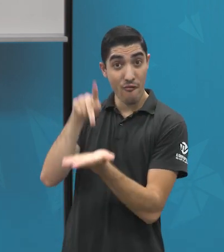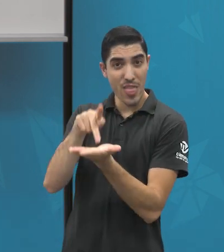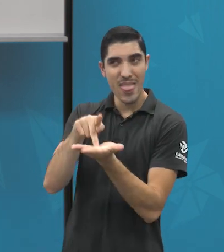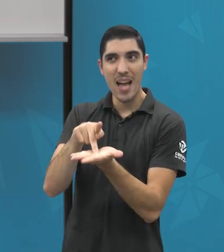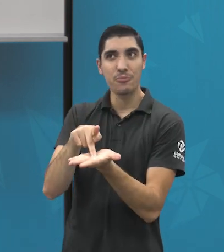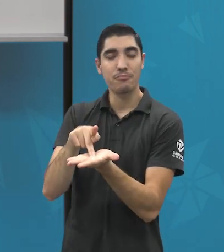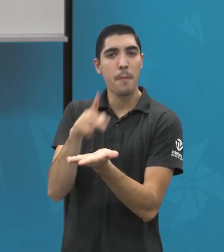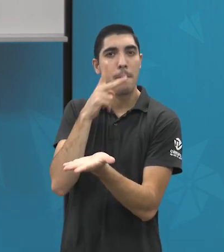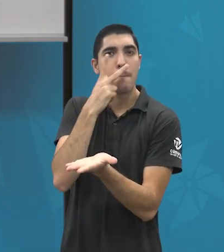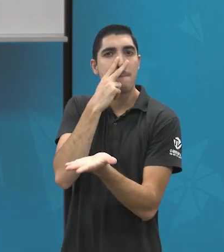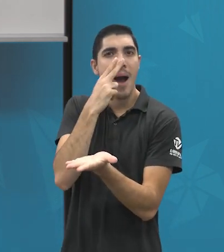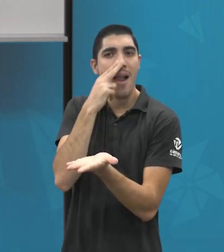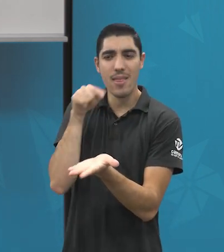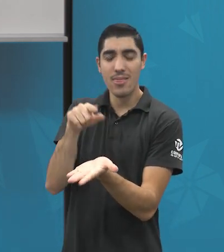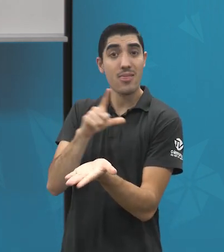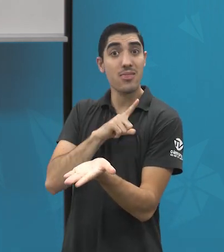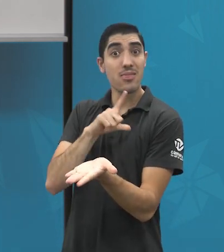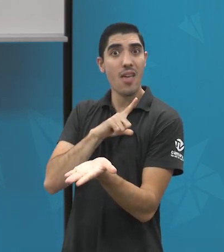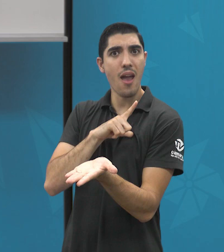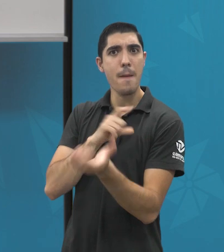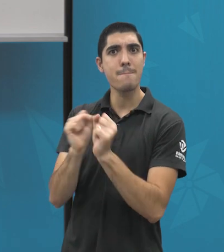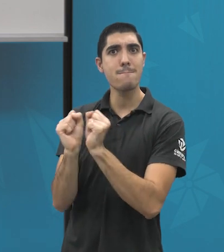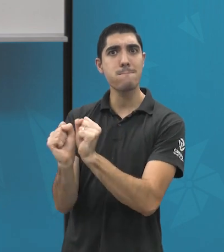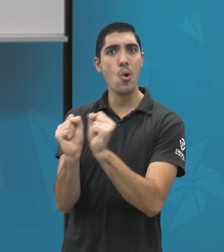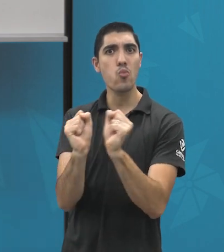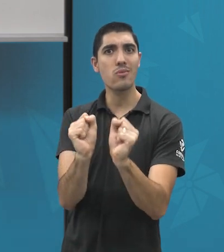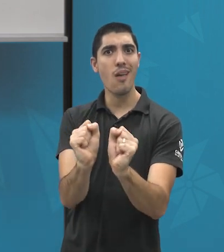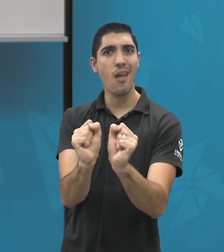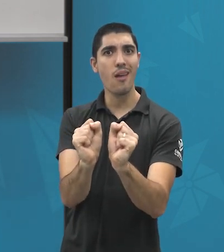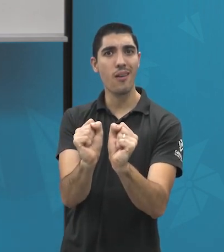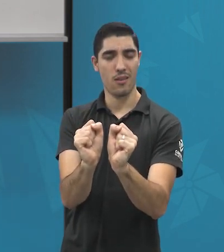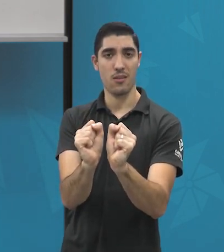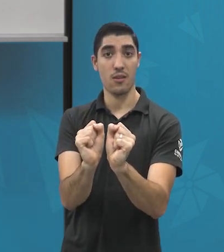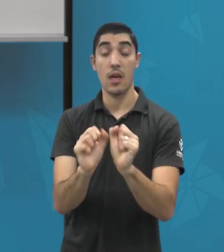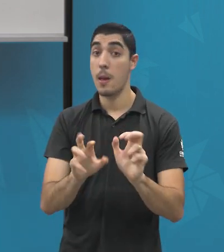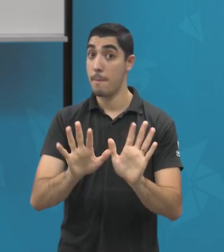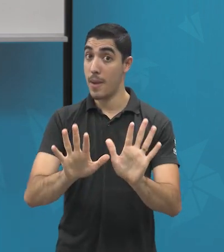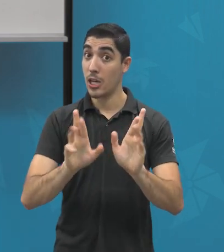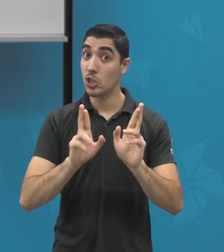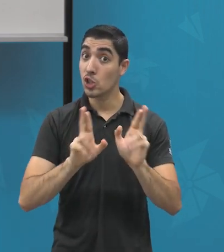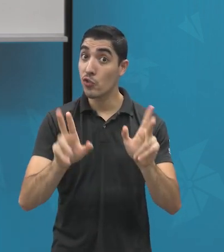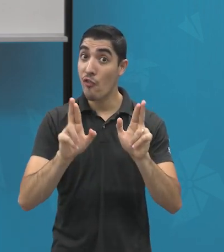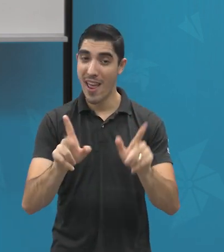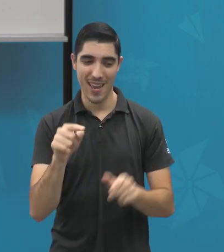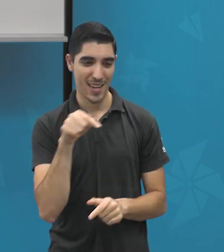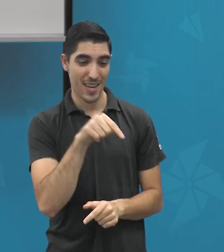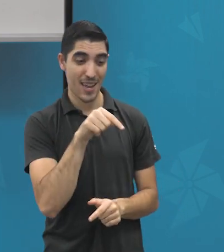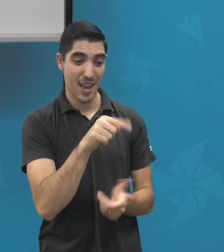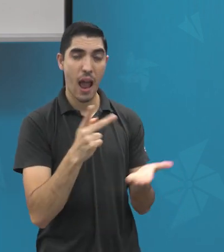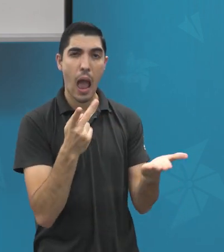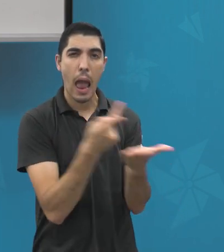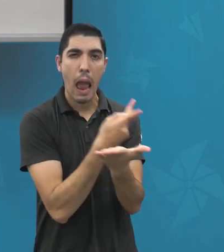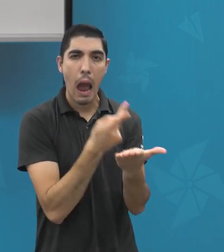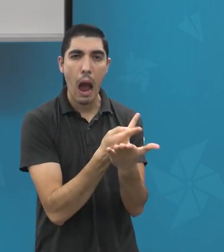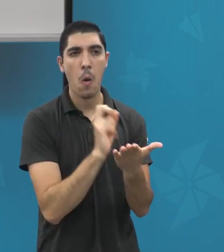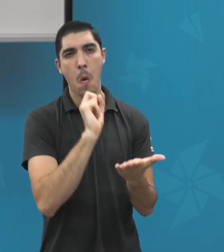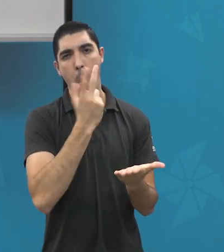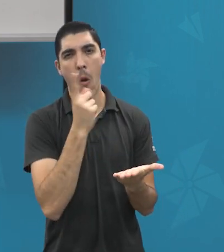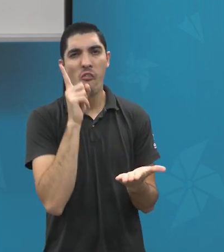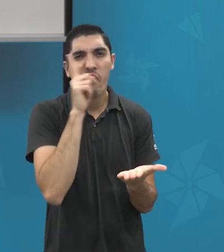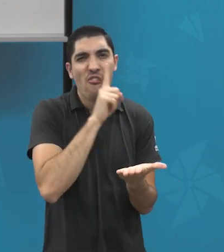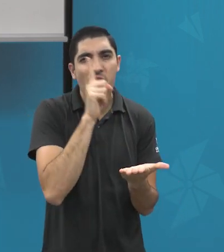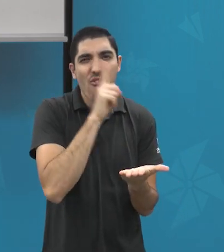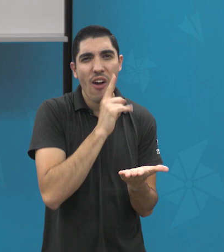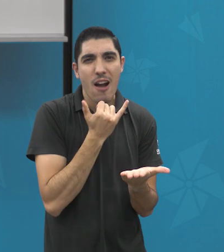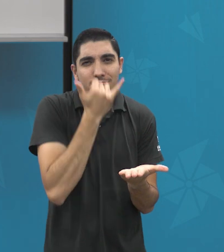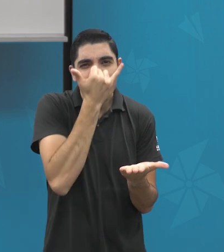um poder sobre cada um de nós que seria diferente do poder do erro ou do equívoco.